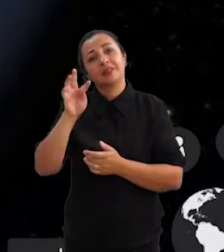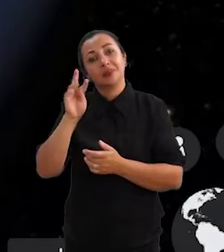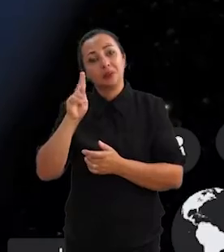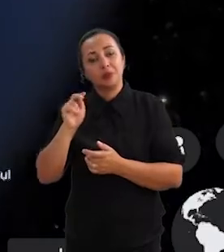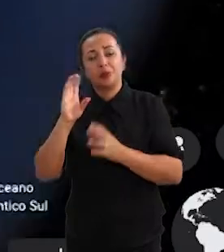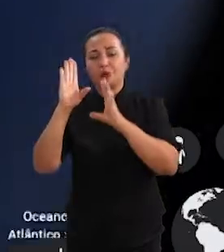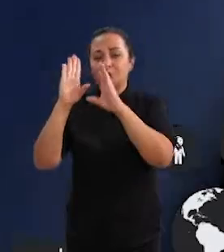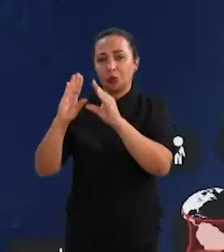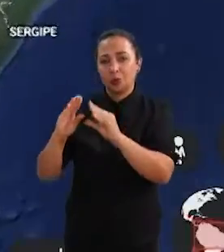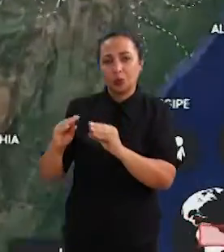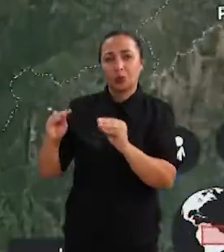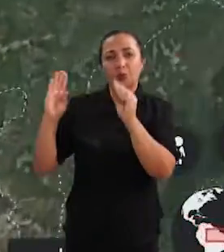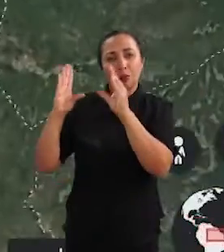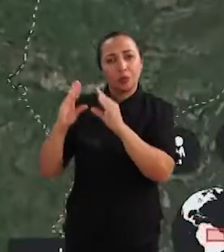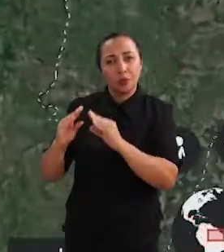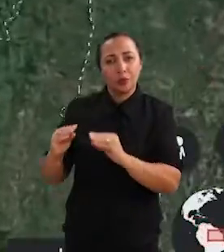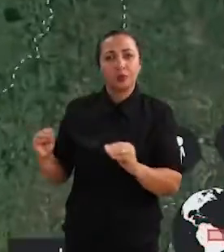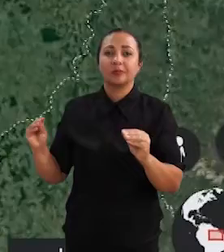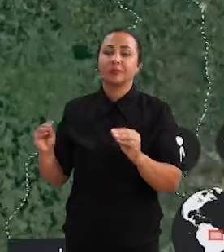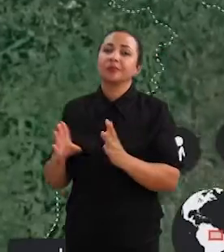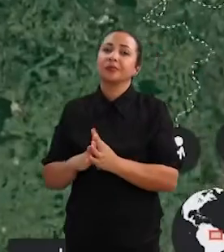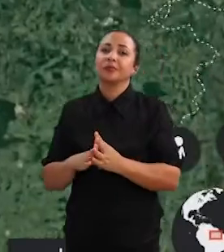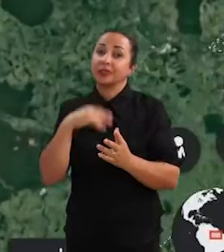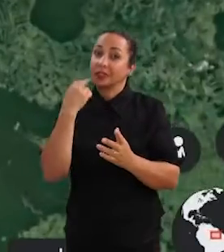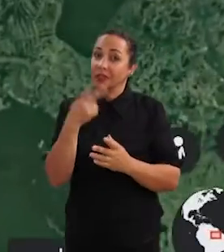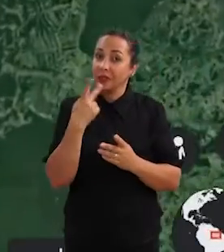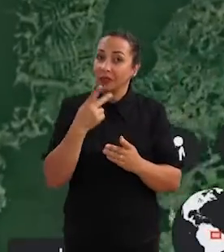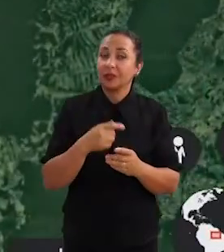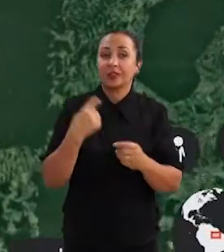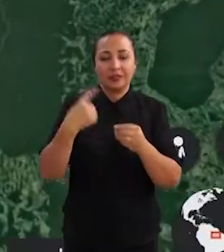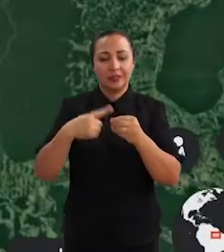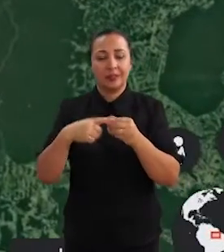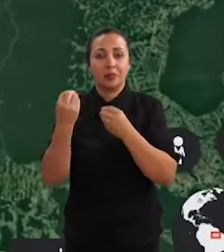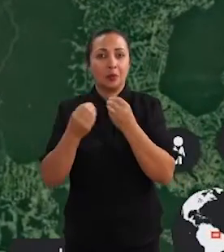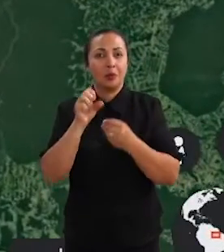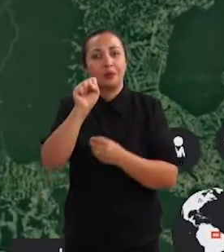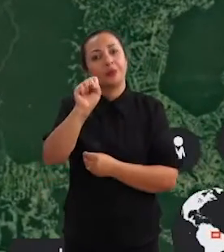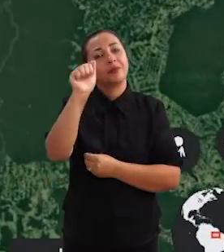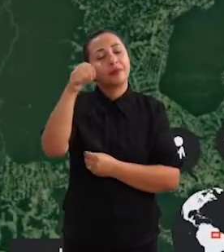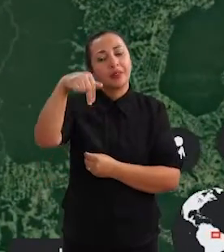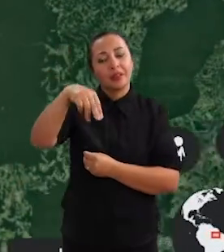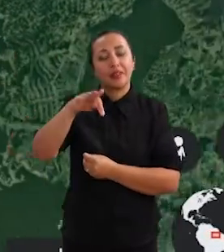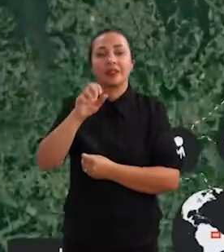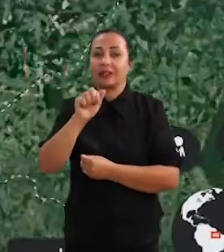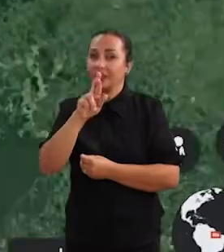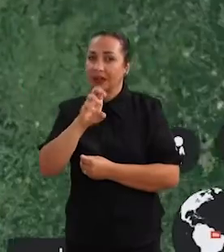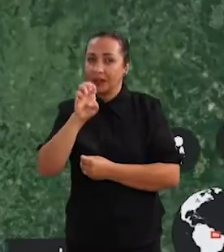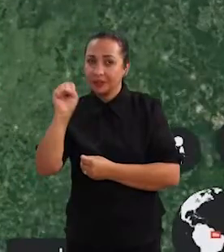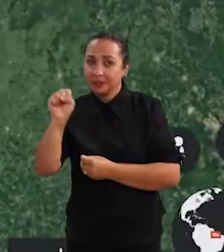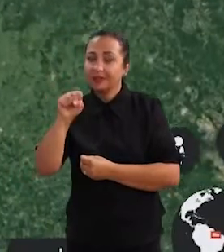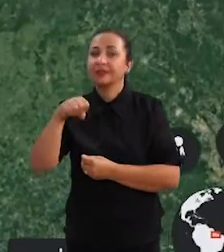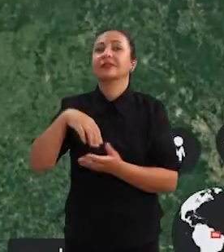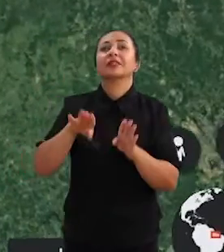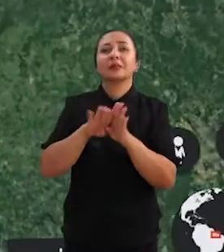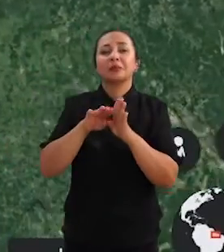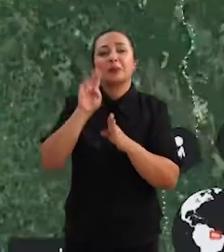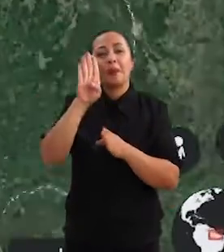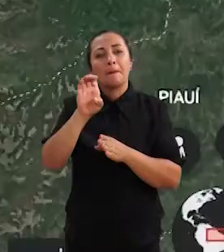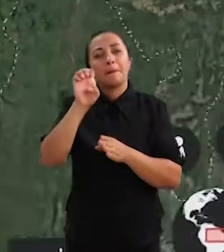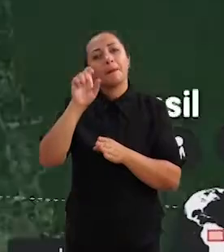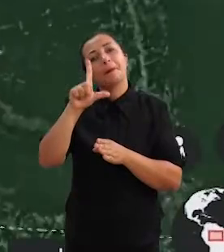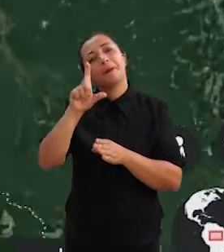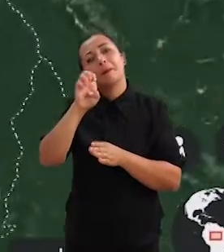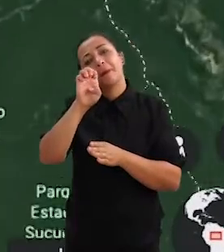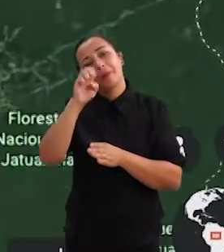recuando, né? Ele era falado em cidades como Santarém, Belém, né?